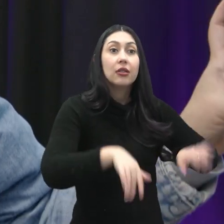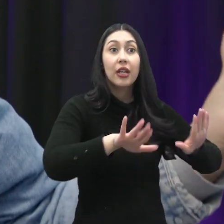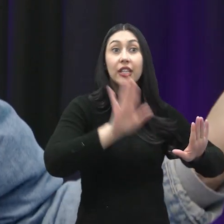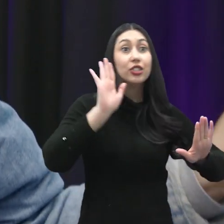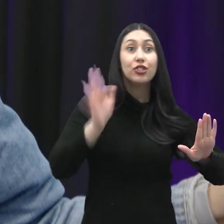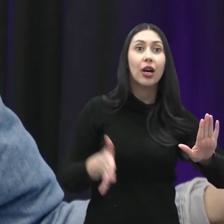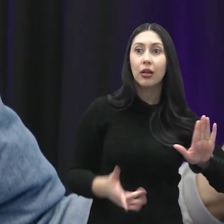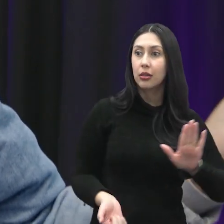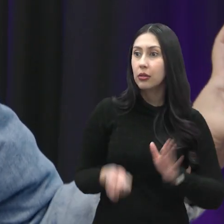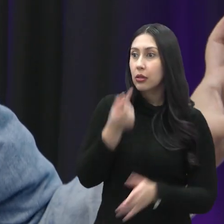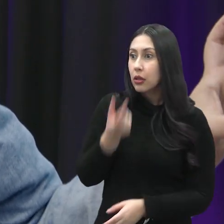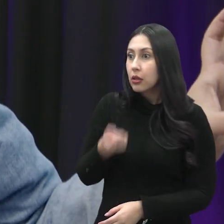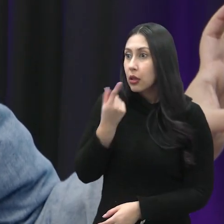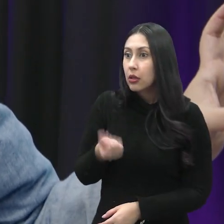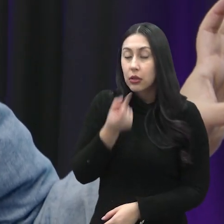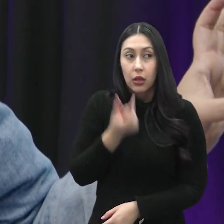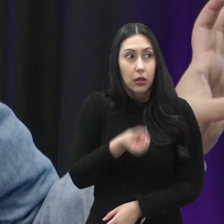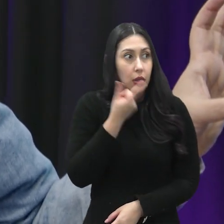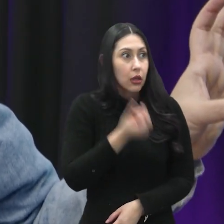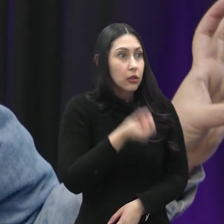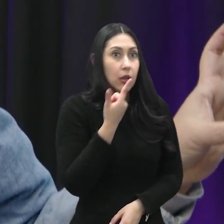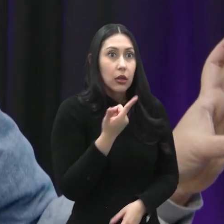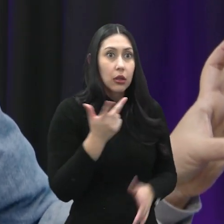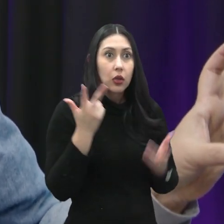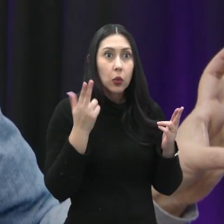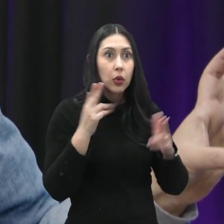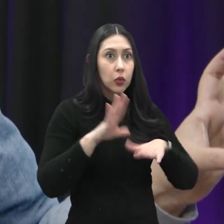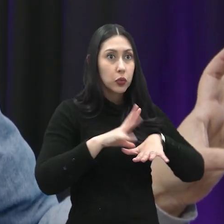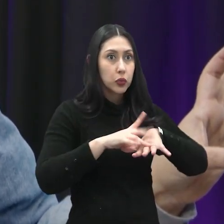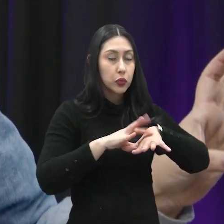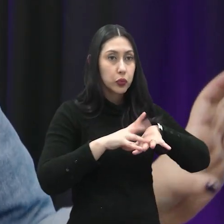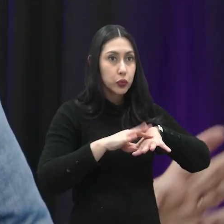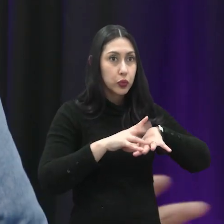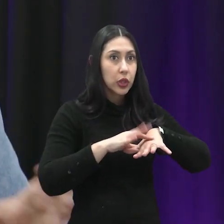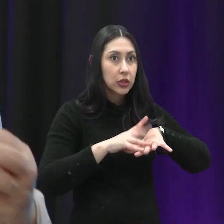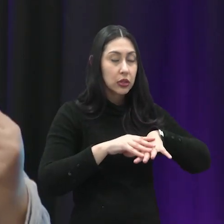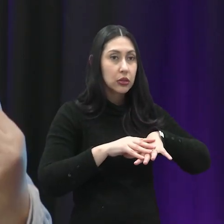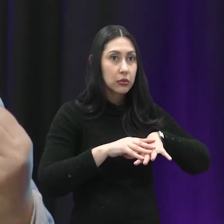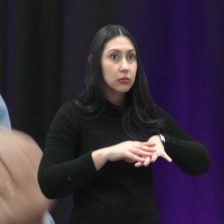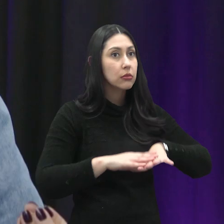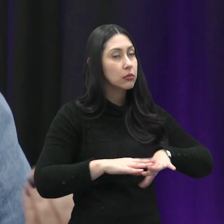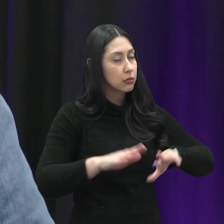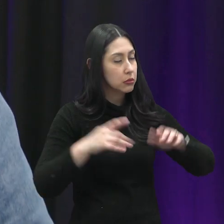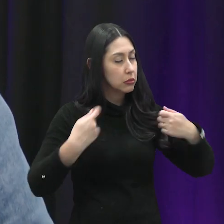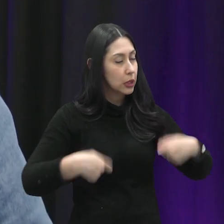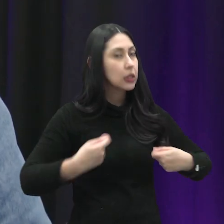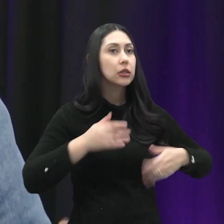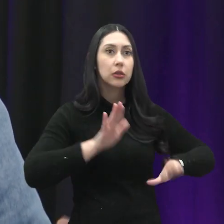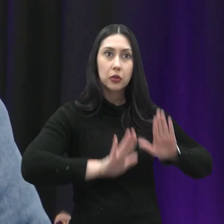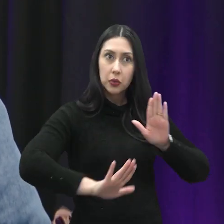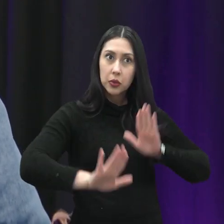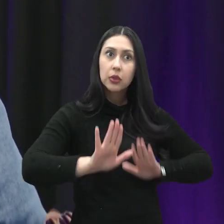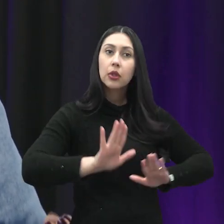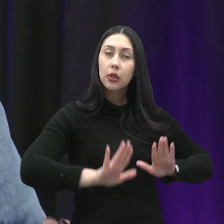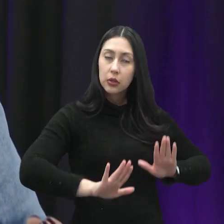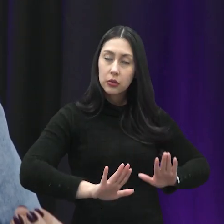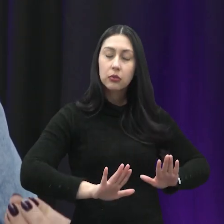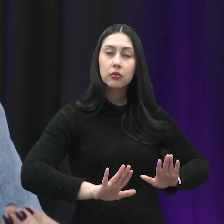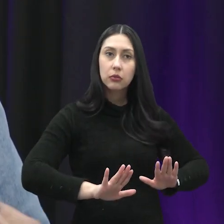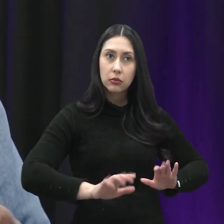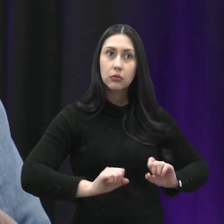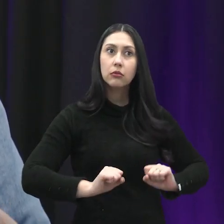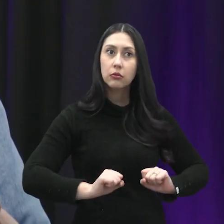já se tornar uma doença. Uhum. Né? Então a gente tem que tomar cuidado com isso, né?